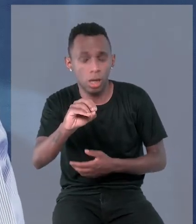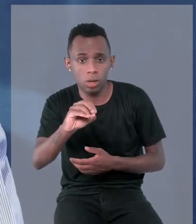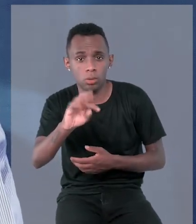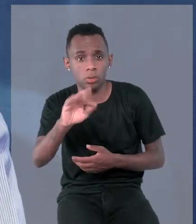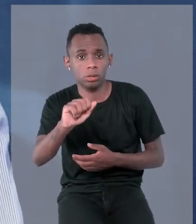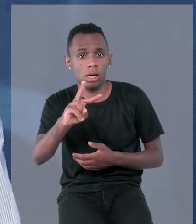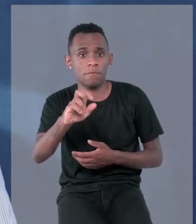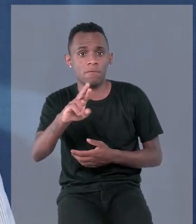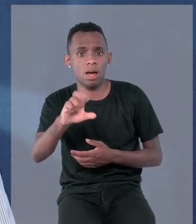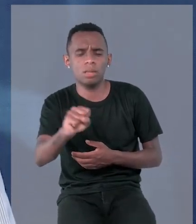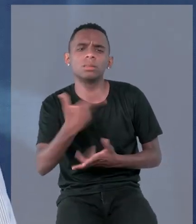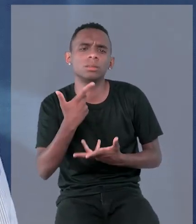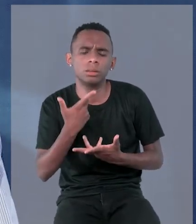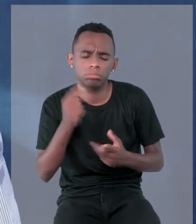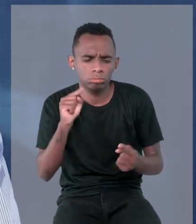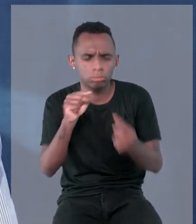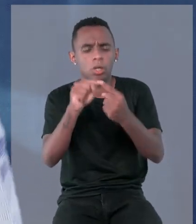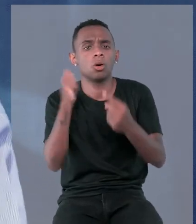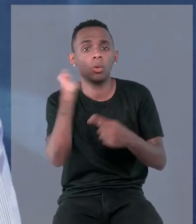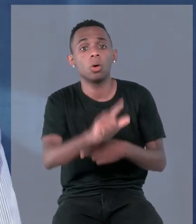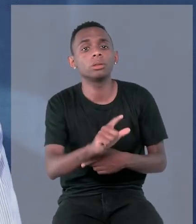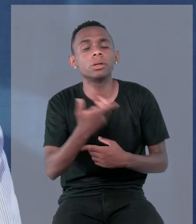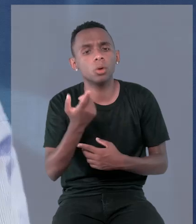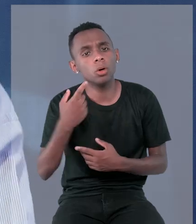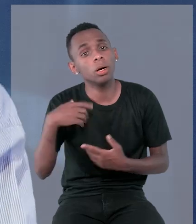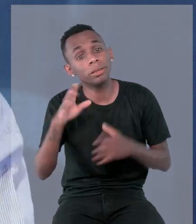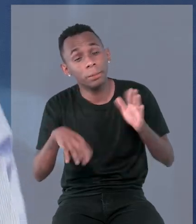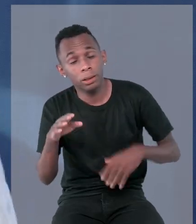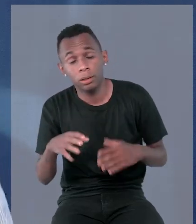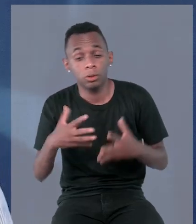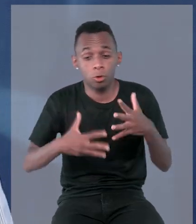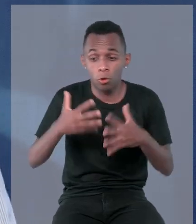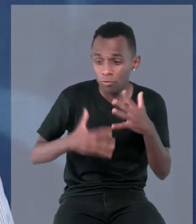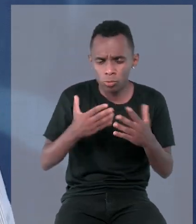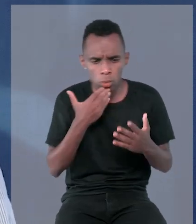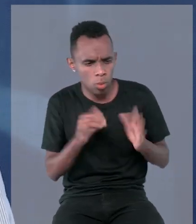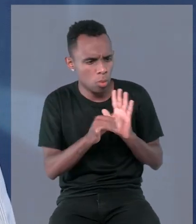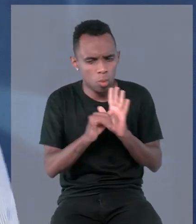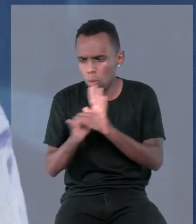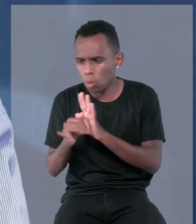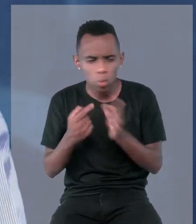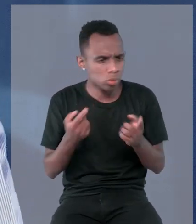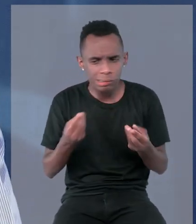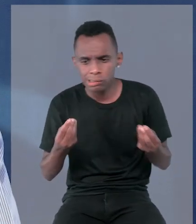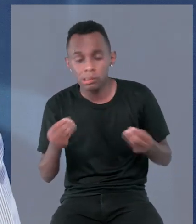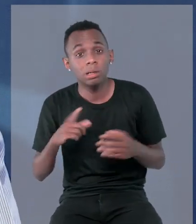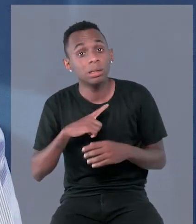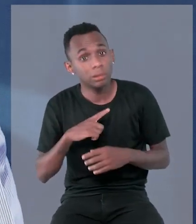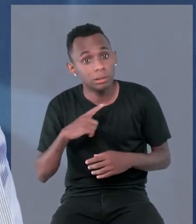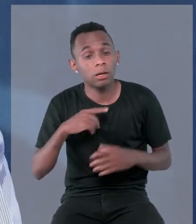né, acertou no alvo quando ele falou, a gente tem hora que até confunde qual conto, qual que não é, né, porque tem muitas